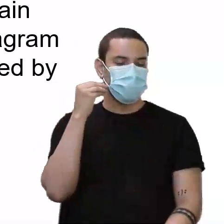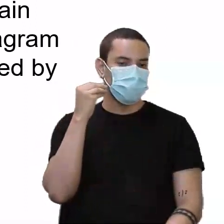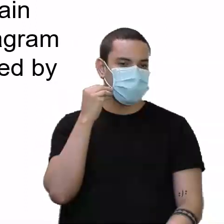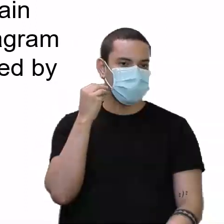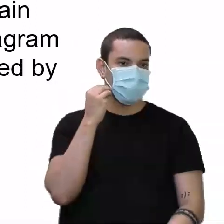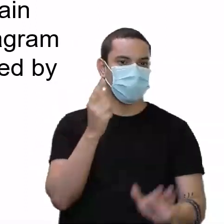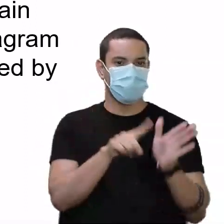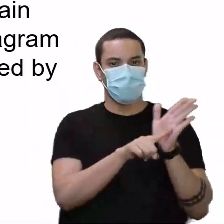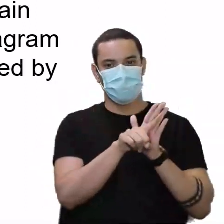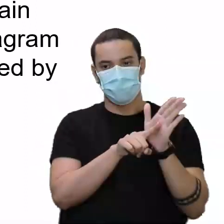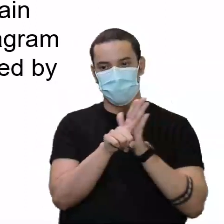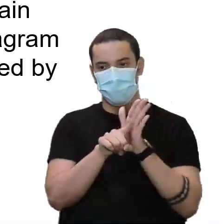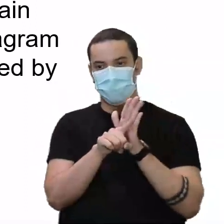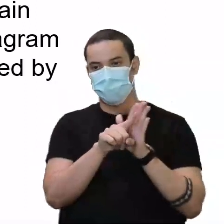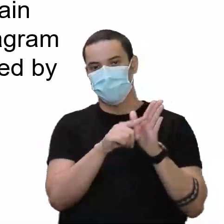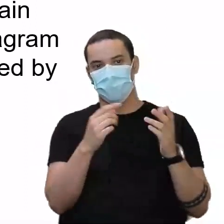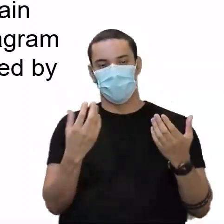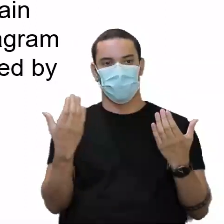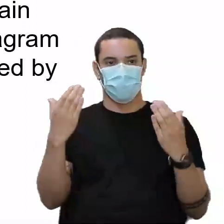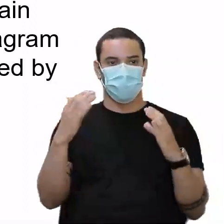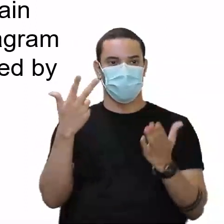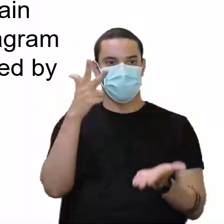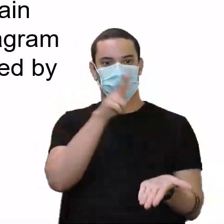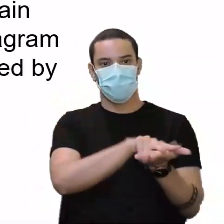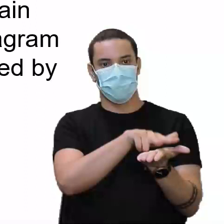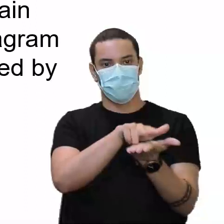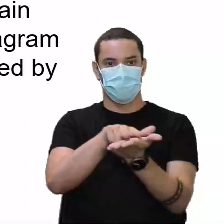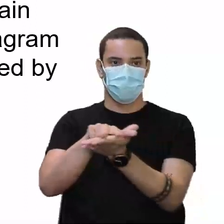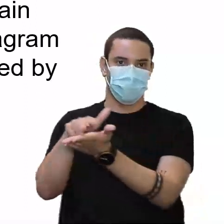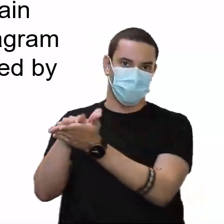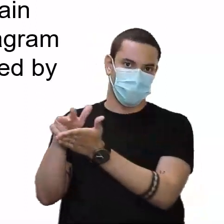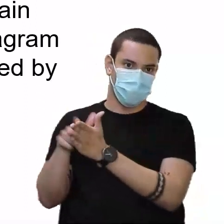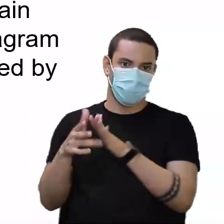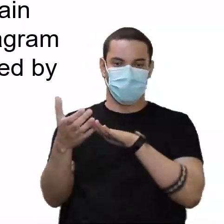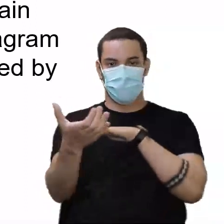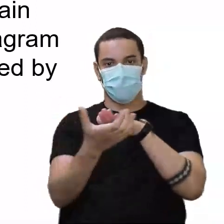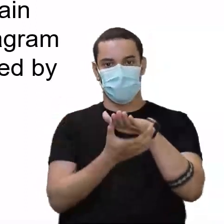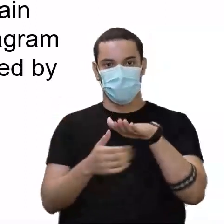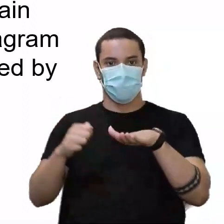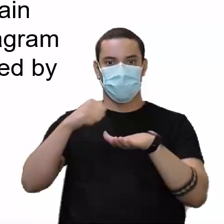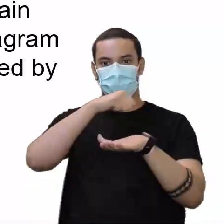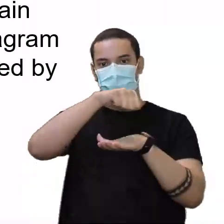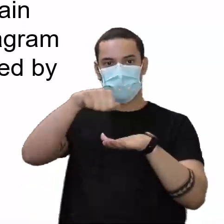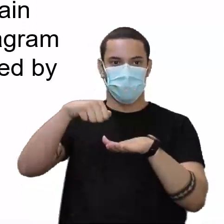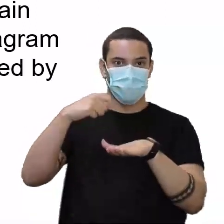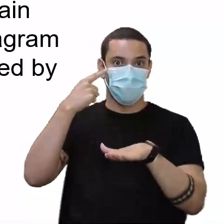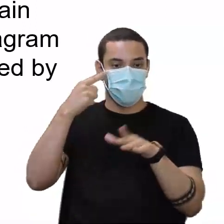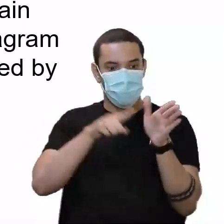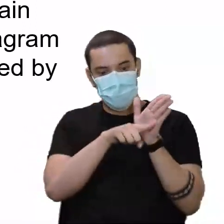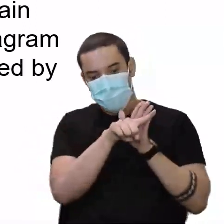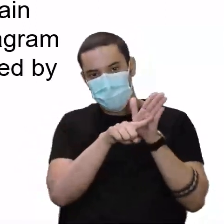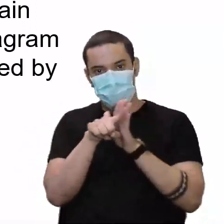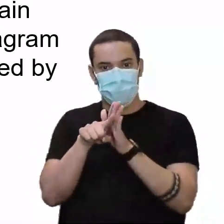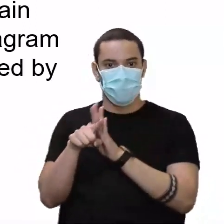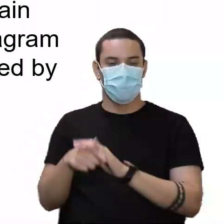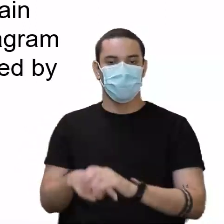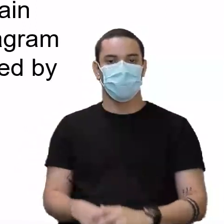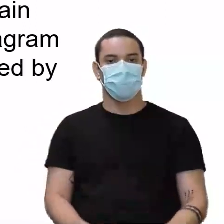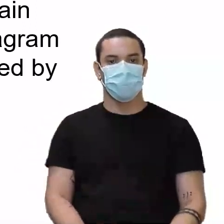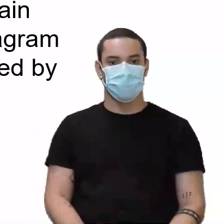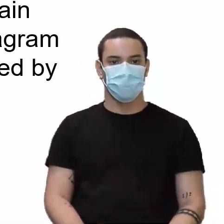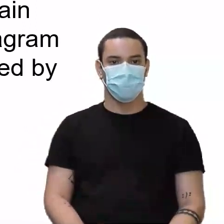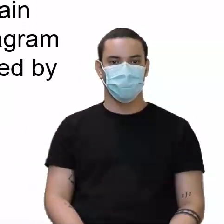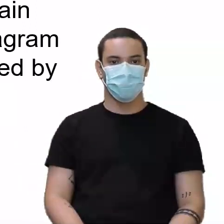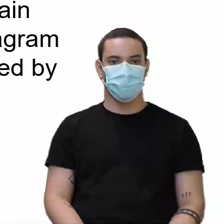experimento, colocaram eles nessas máquinas aí, que eu não consigo lembrar muito bem quais são,